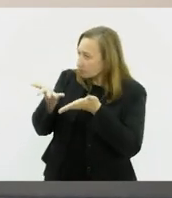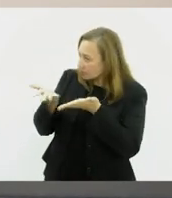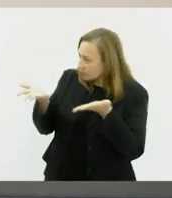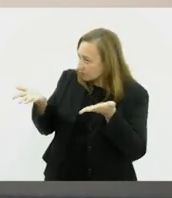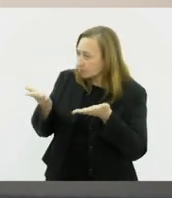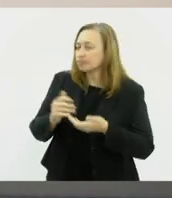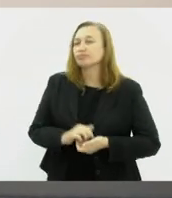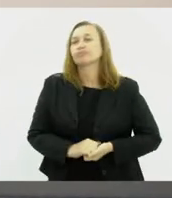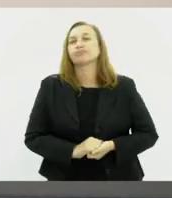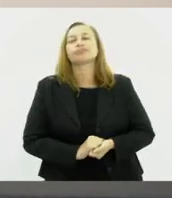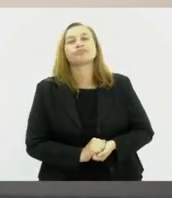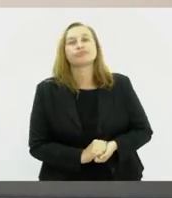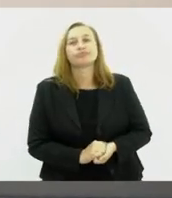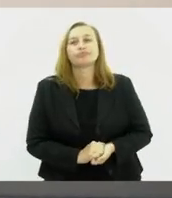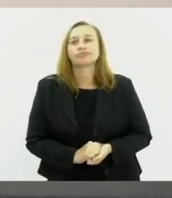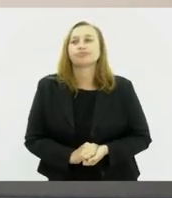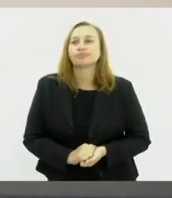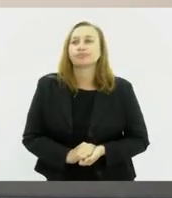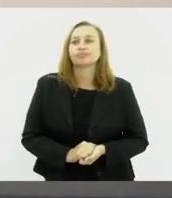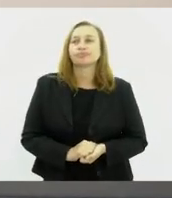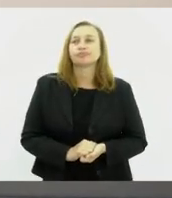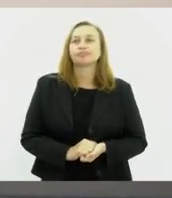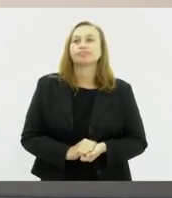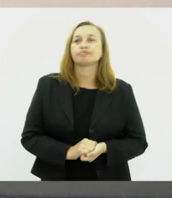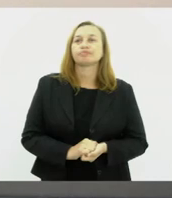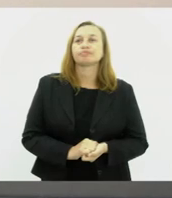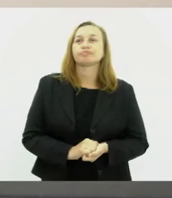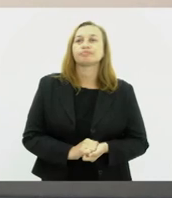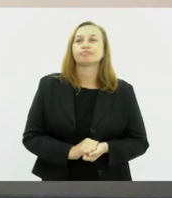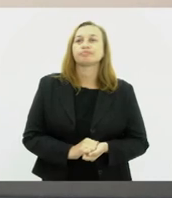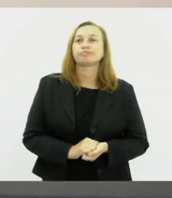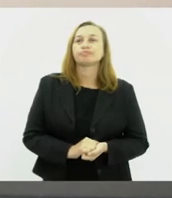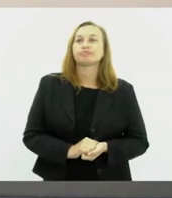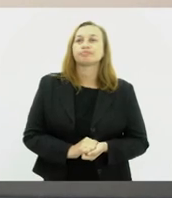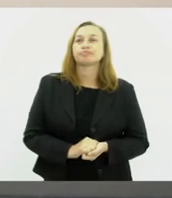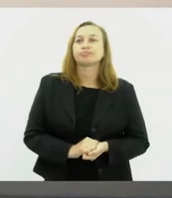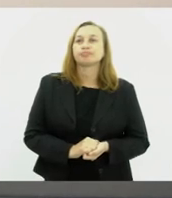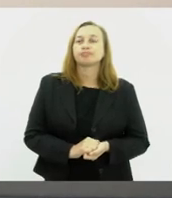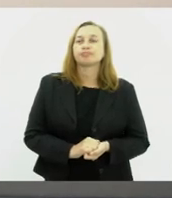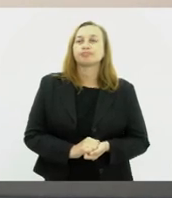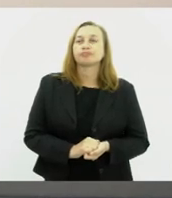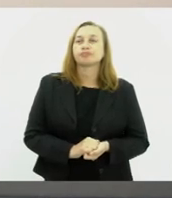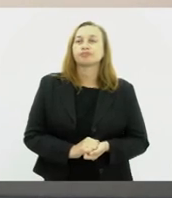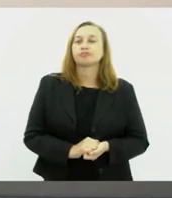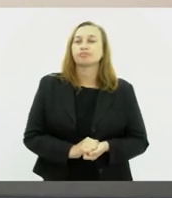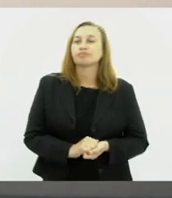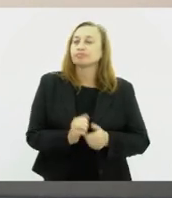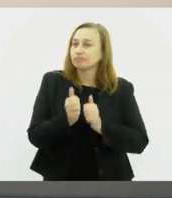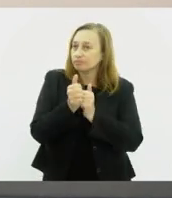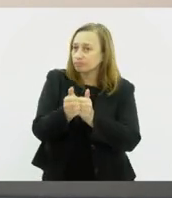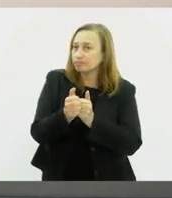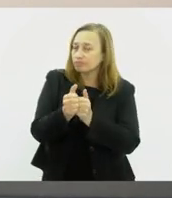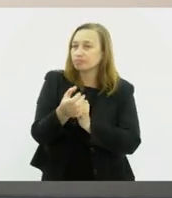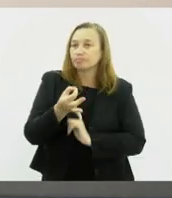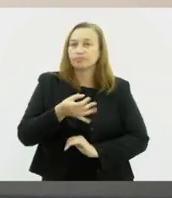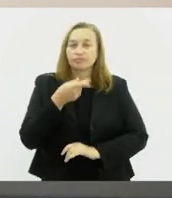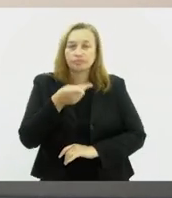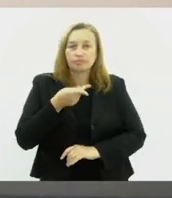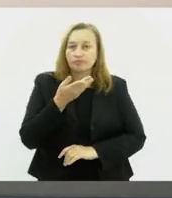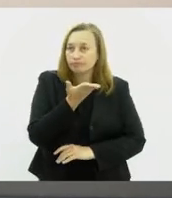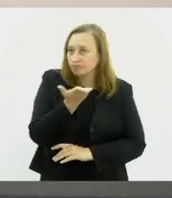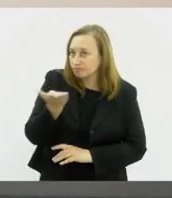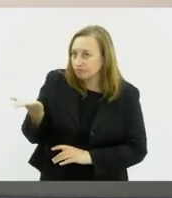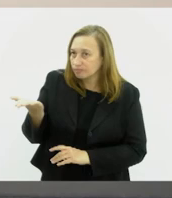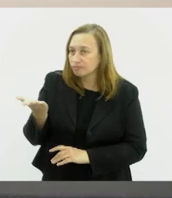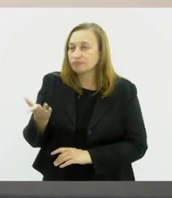né premissa né é o Óbvio mas sempre o Óbvio tem que ser dito né a está acompanha aqui depois ento de todos os participantes né